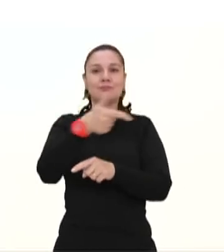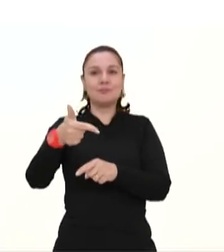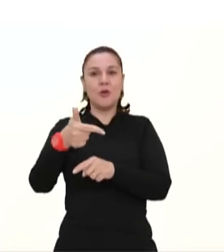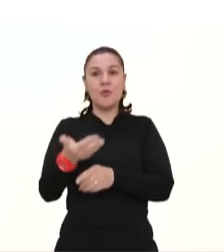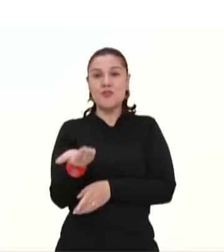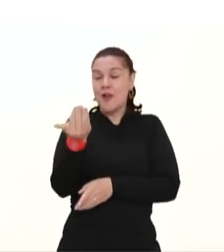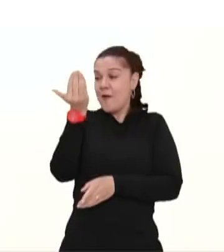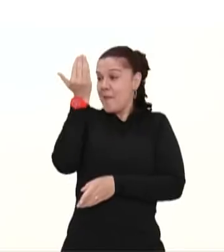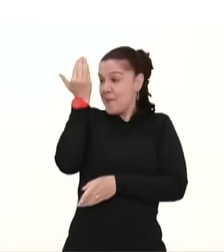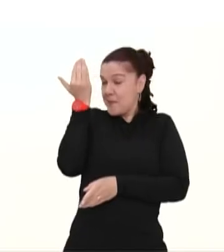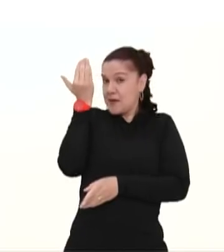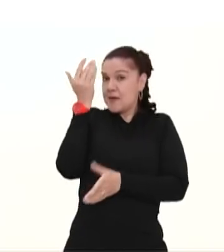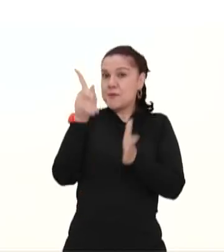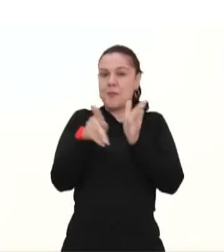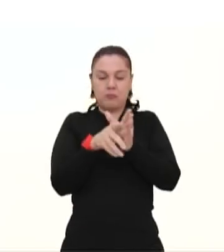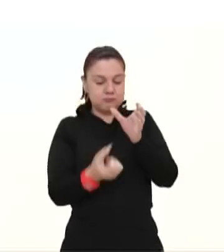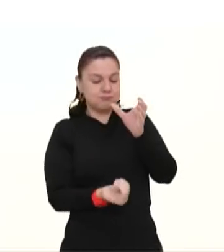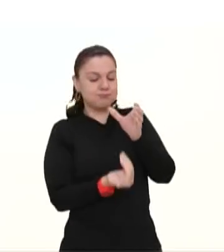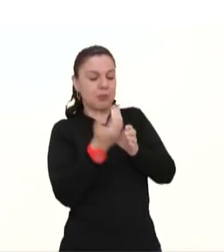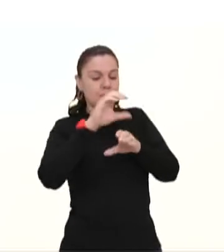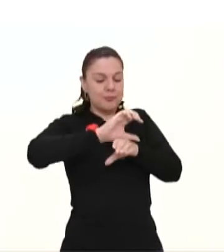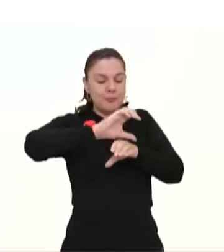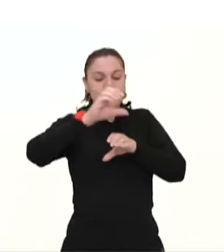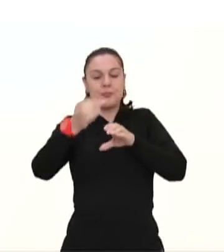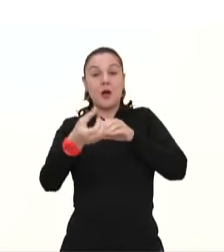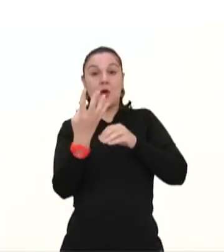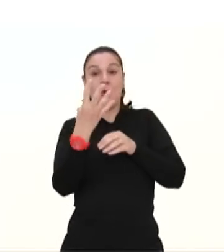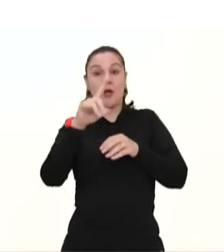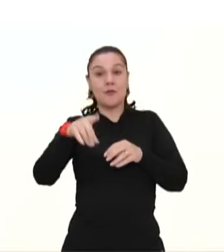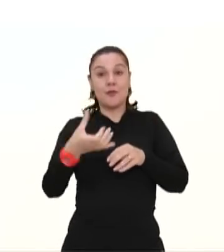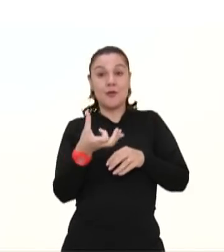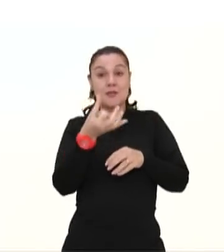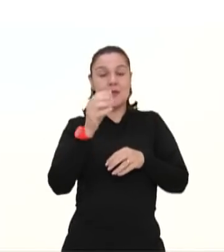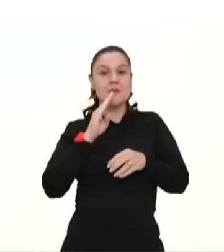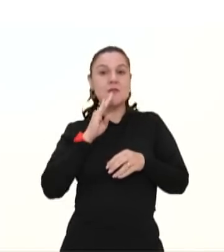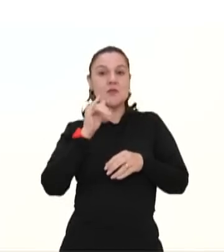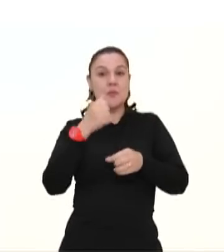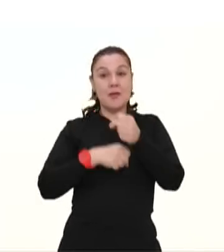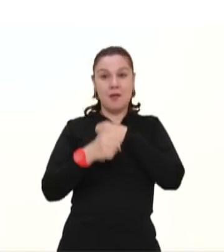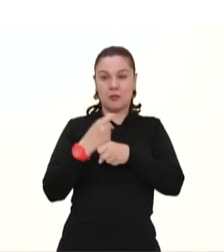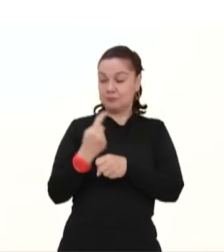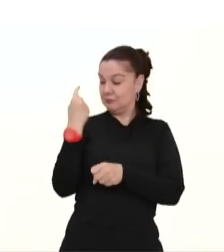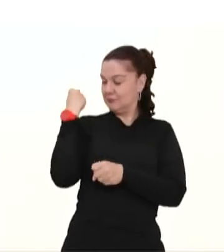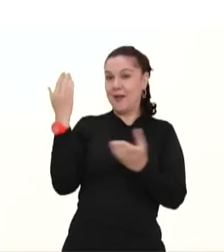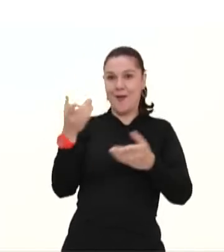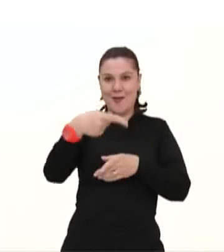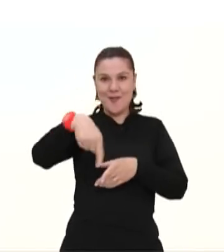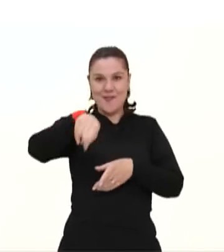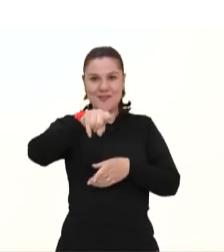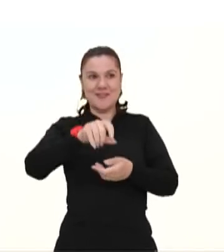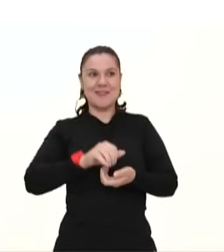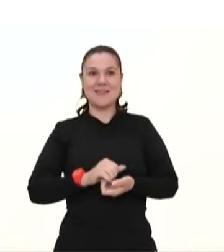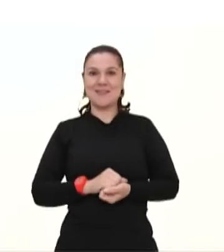naquela atmosfera lá do planeta quando ele se formou há 4,6 bilhões de anos? Agora é com vocês.